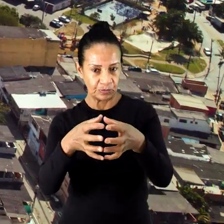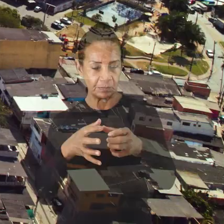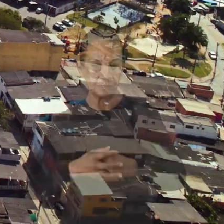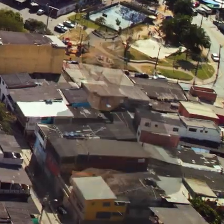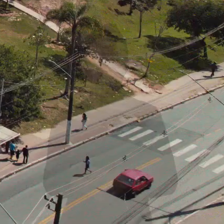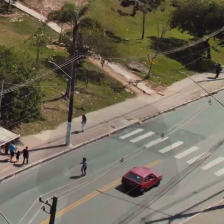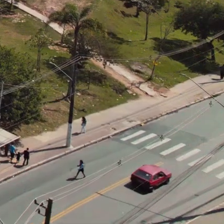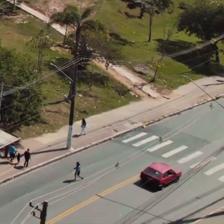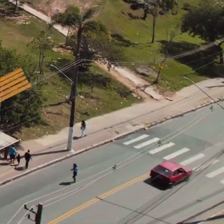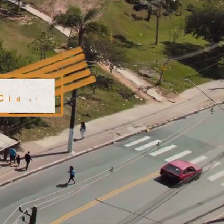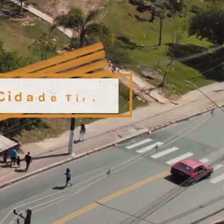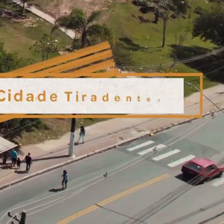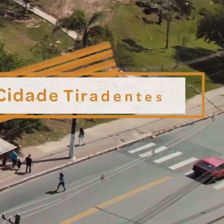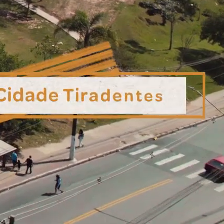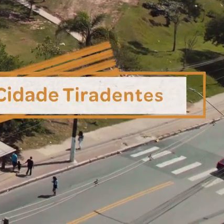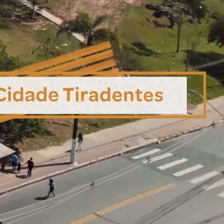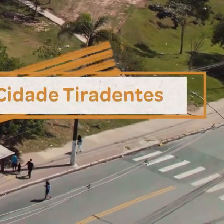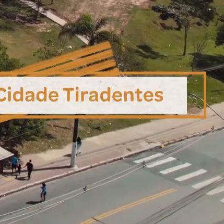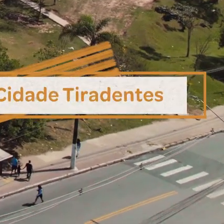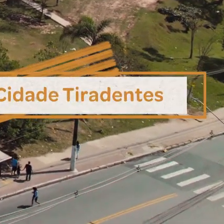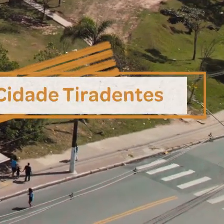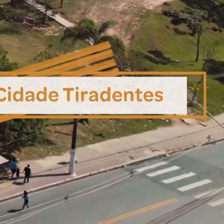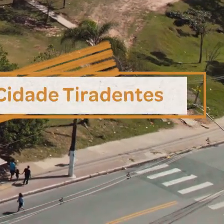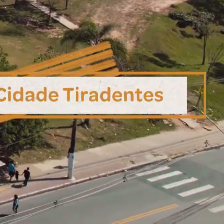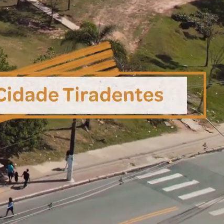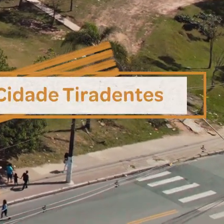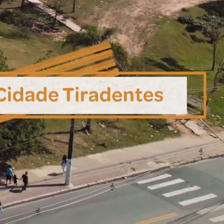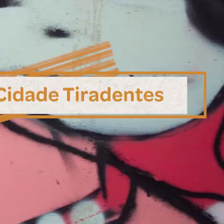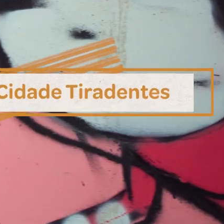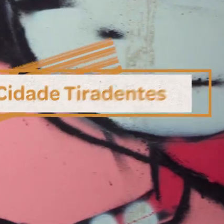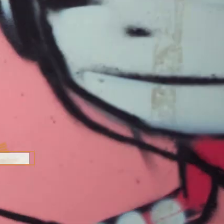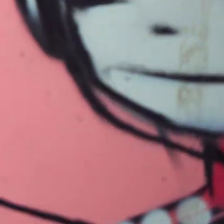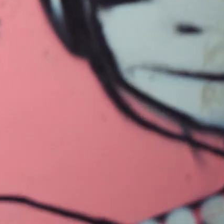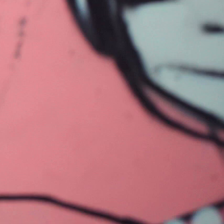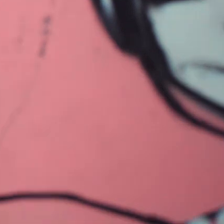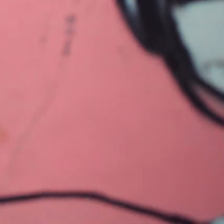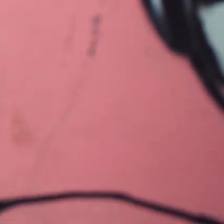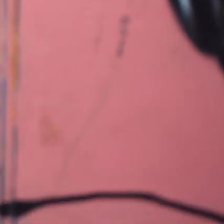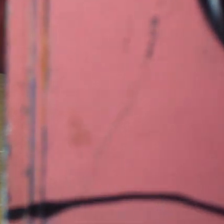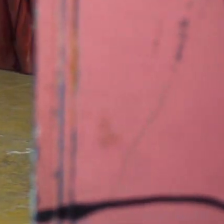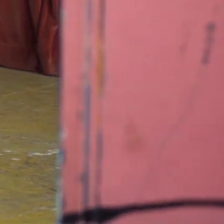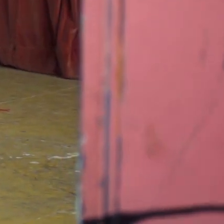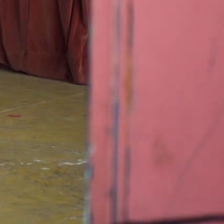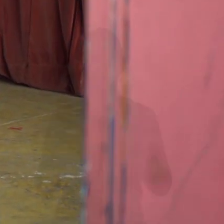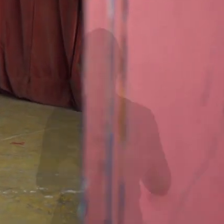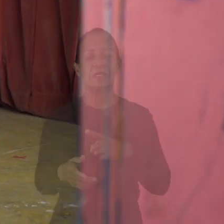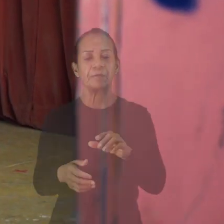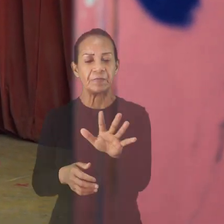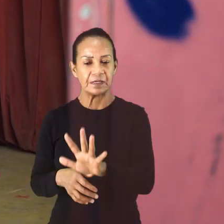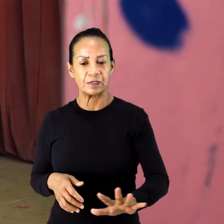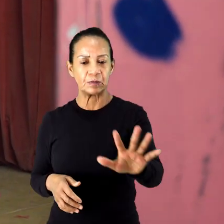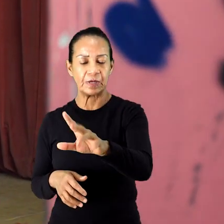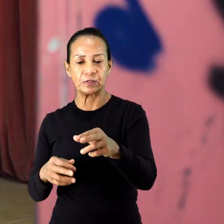e ruas. Galpão com paredes coloridas. Teatro Ventre da Lona, cidade Tiradentes. Homem sobe nos ombros de outro. O